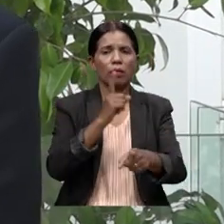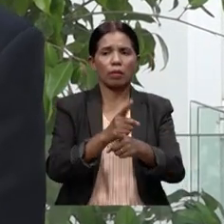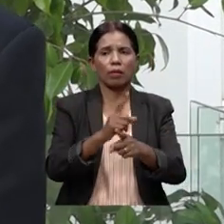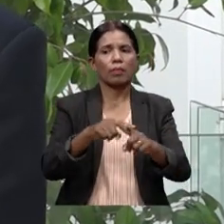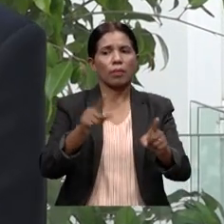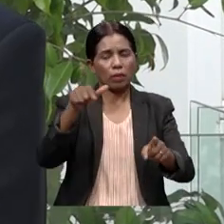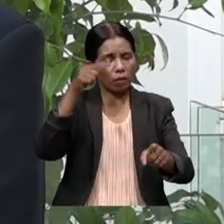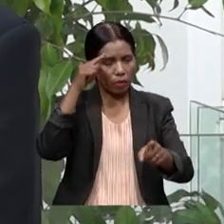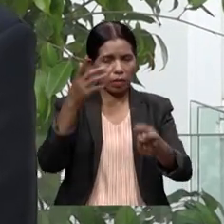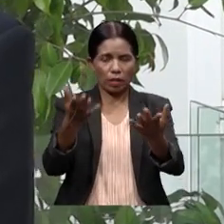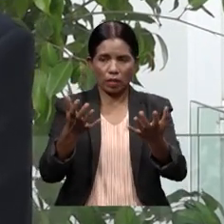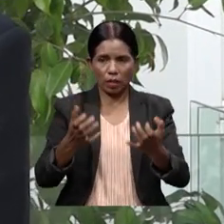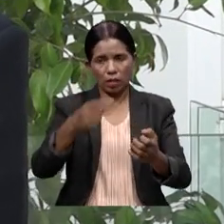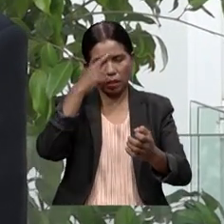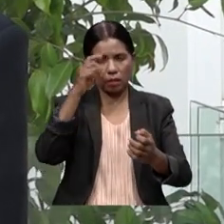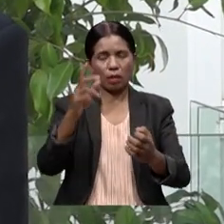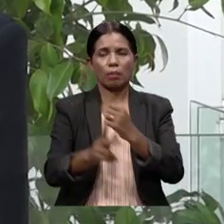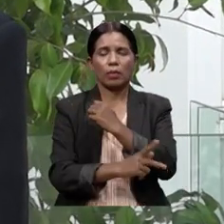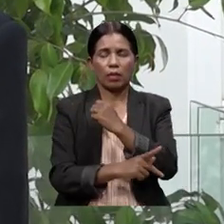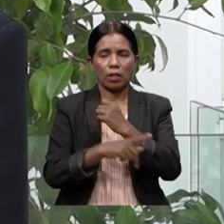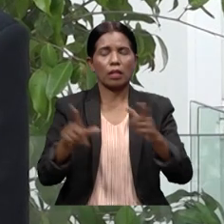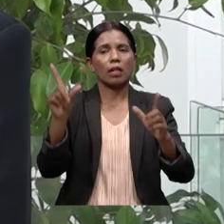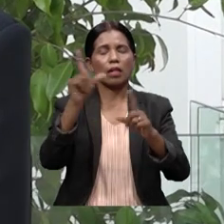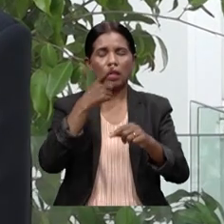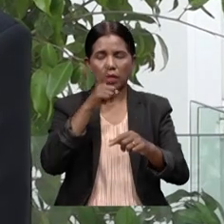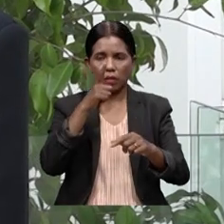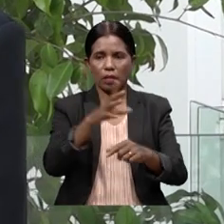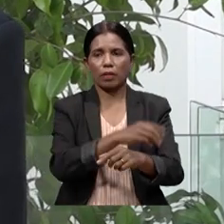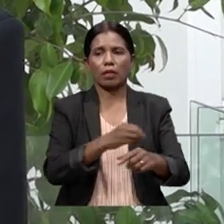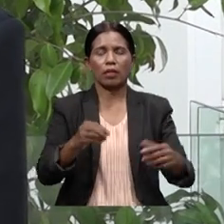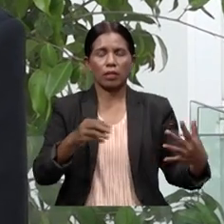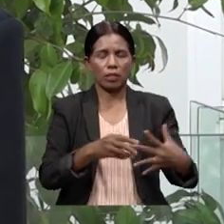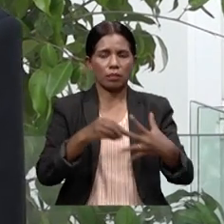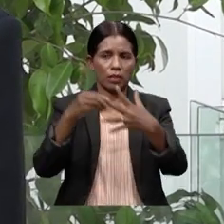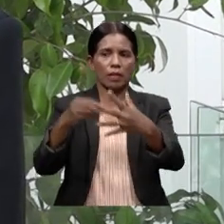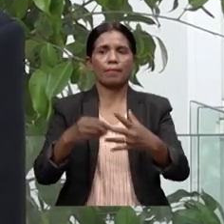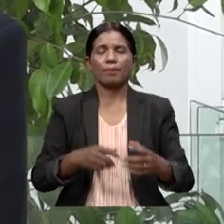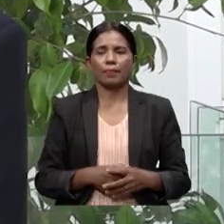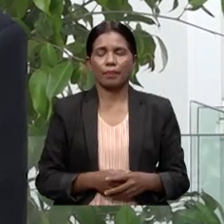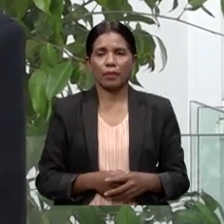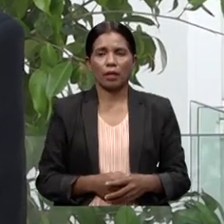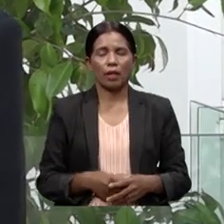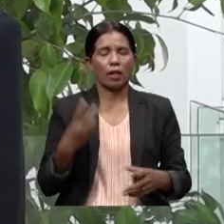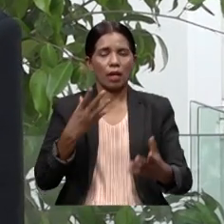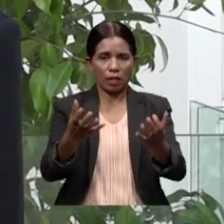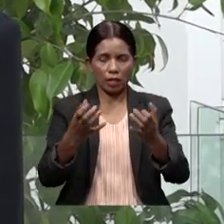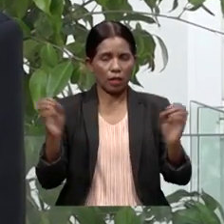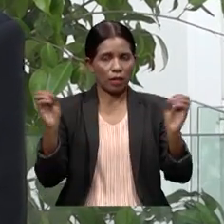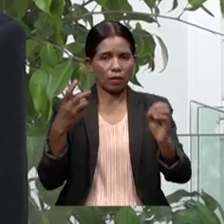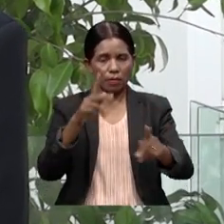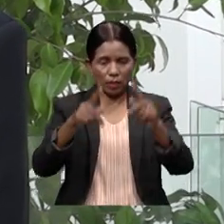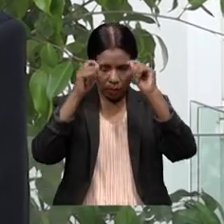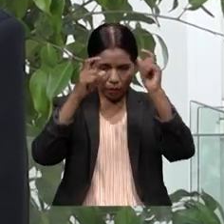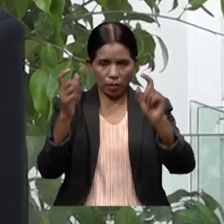e o cometimento, também a portuguesa na linha oficial, tem uma linha oficial, né, bem, a cara que ela cui, Timor-Leste tem